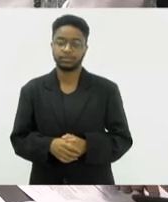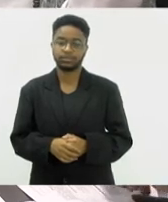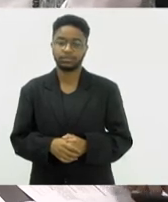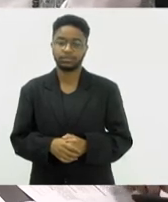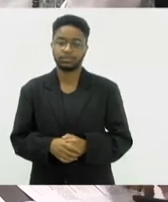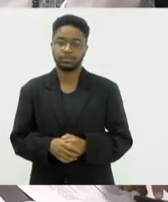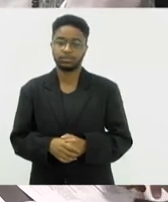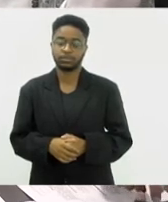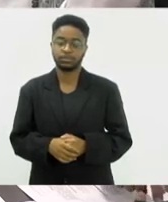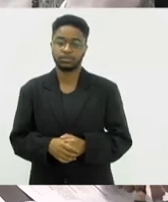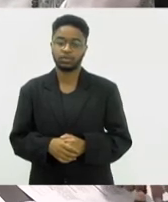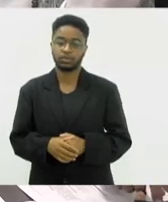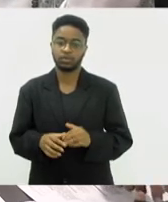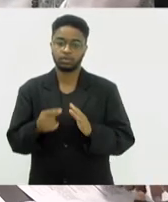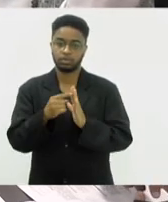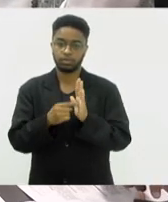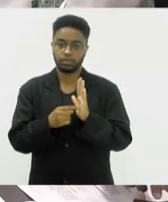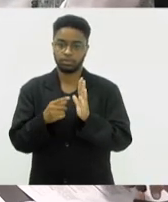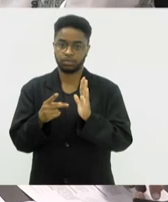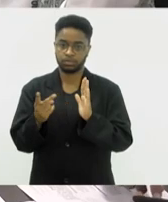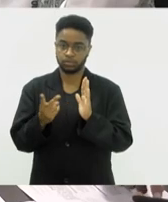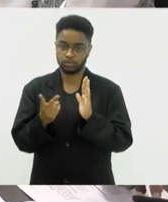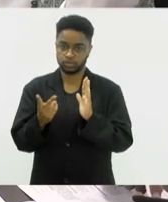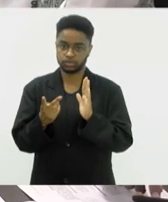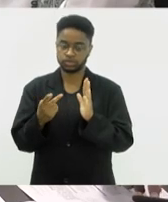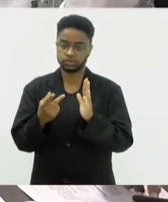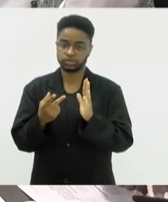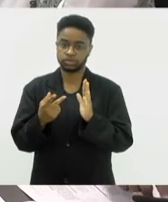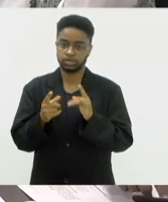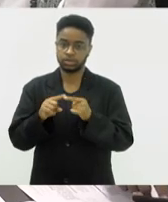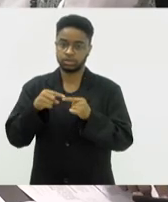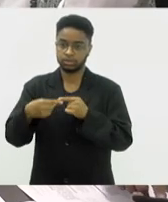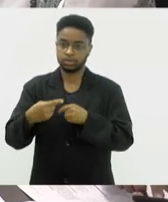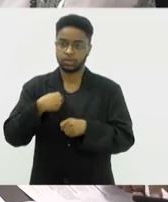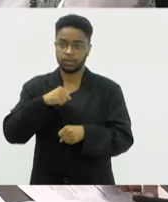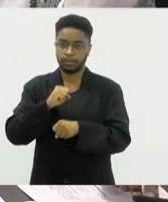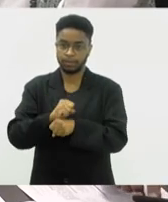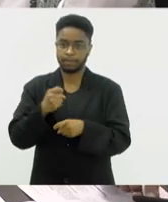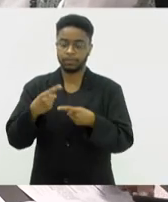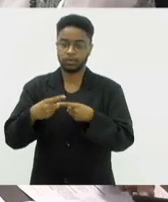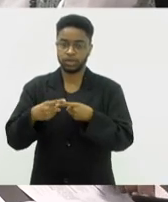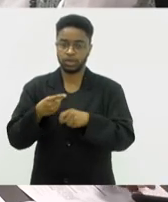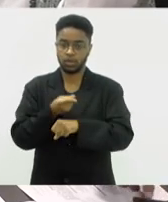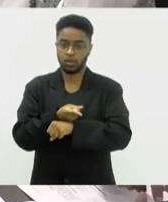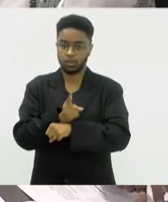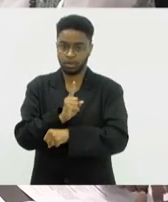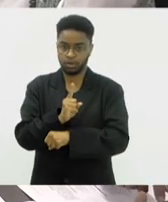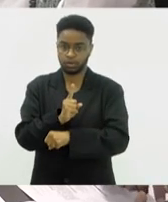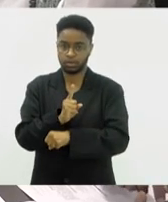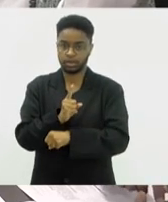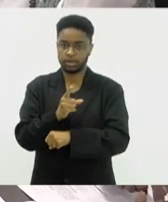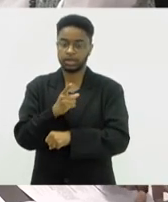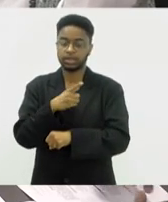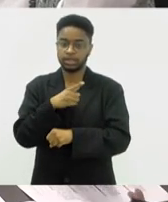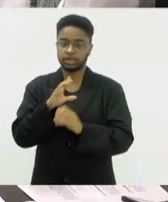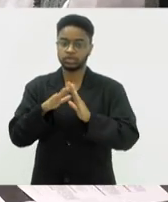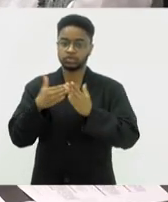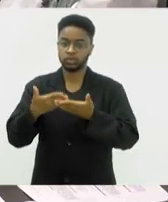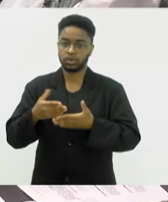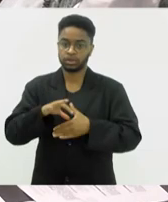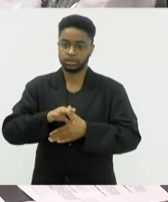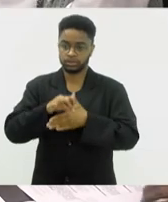fazer os dois próximos projetos e vou parar, porque às 13 horas tem colégio de